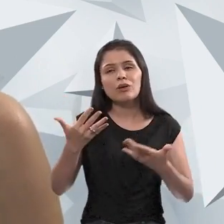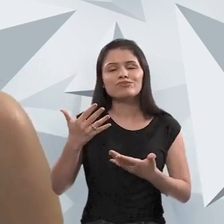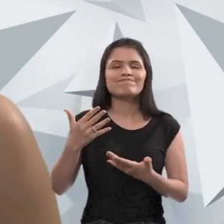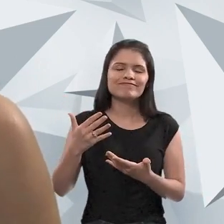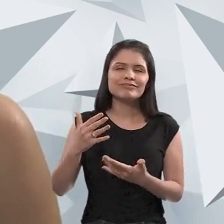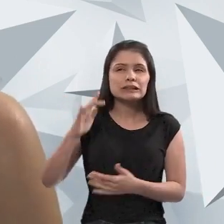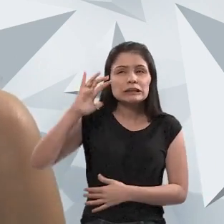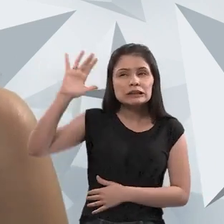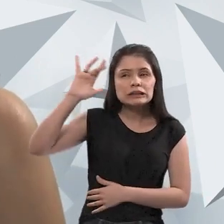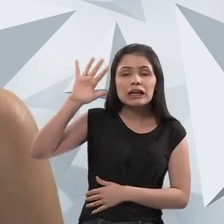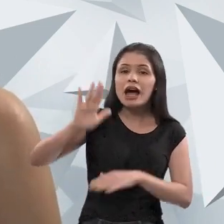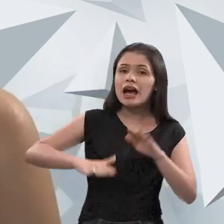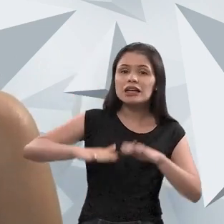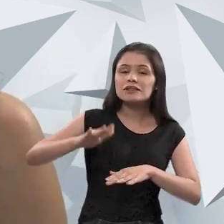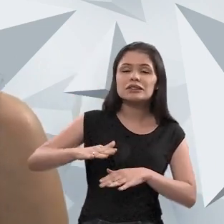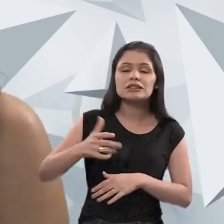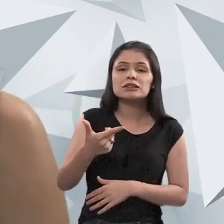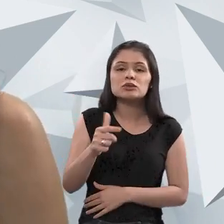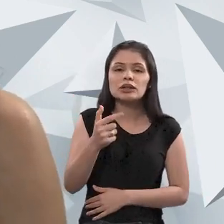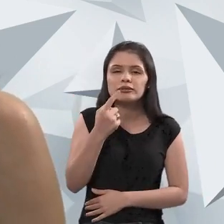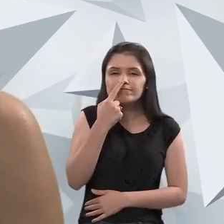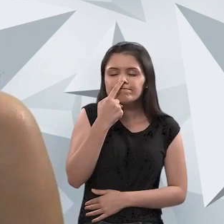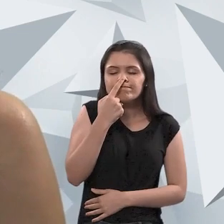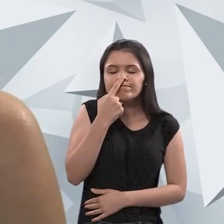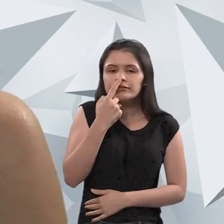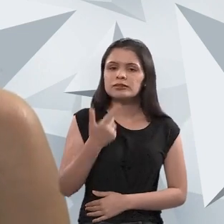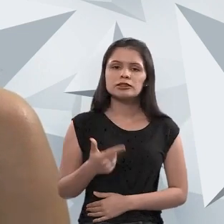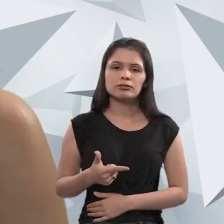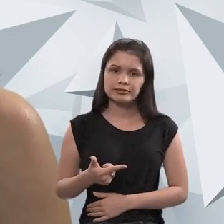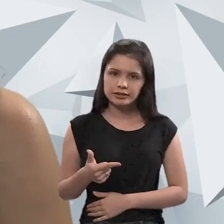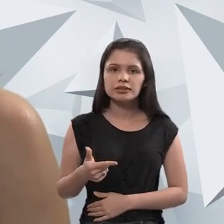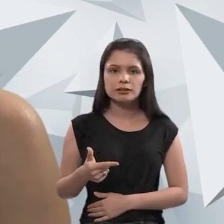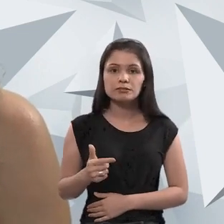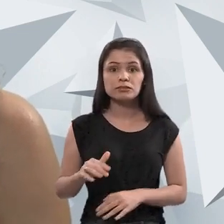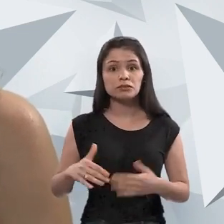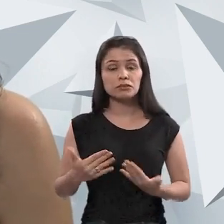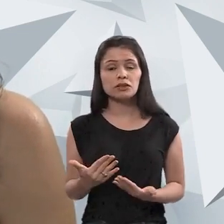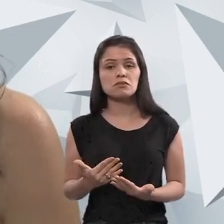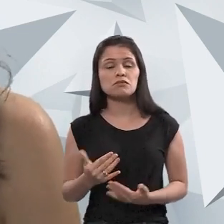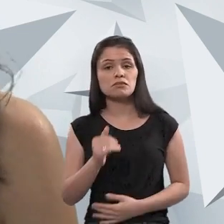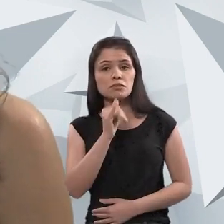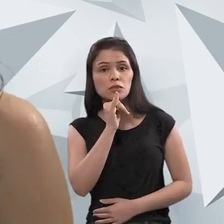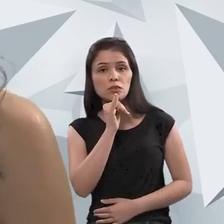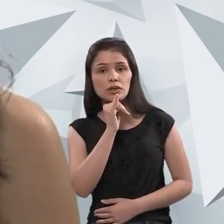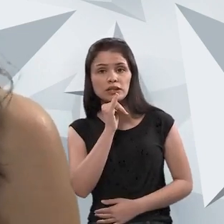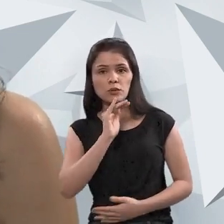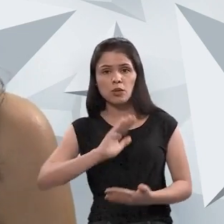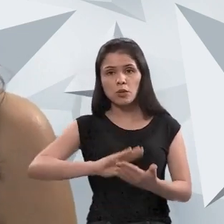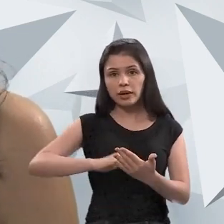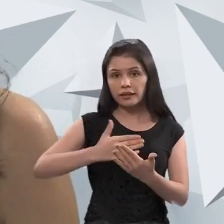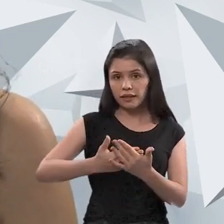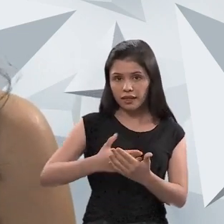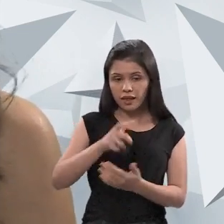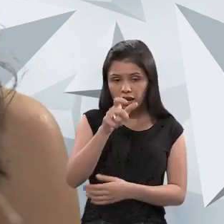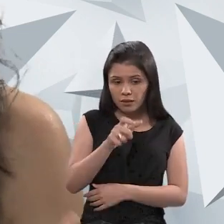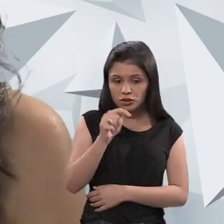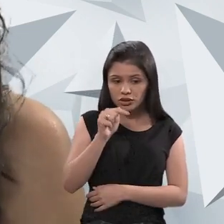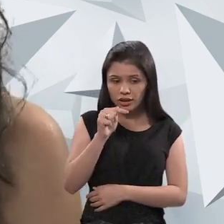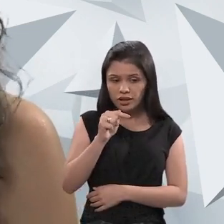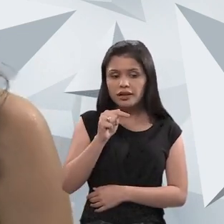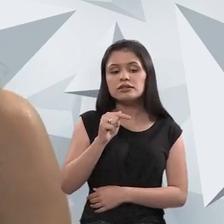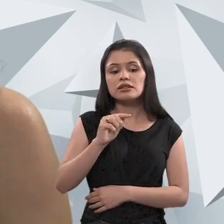mais afinidade. Então, por exemplo, um intérprete que normalmente tem uma formação mais na área de humanas, que